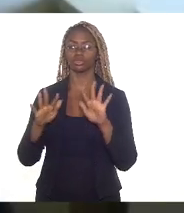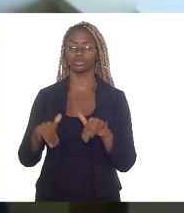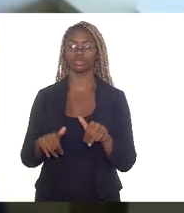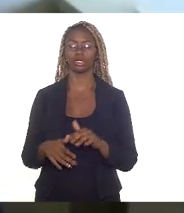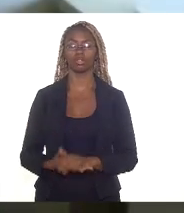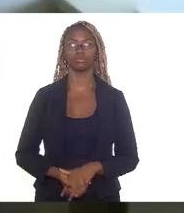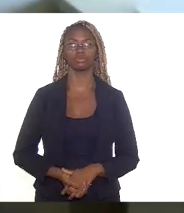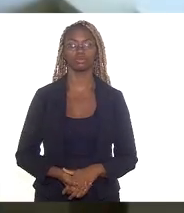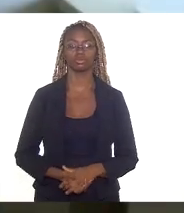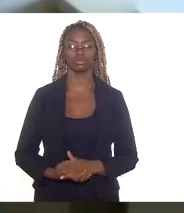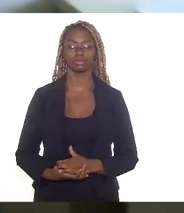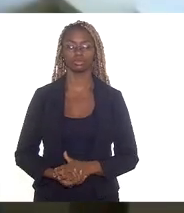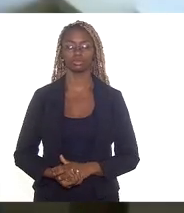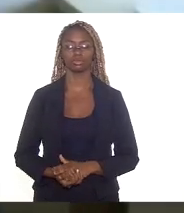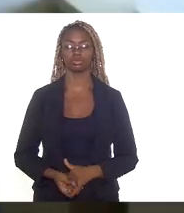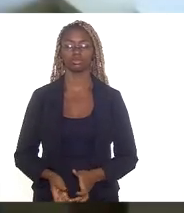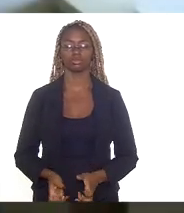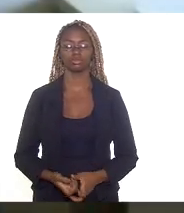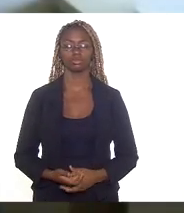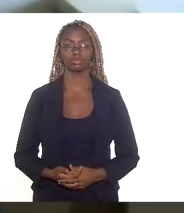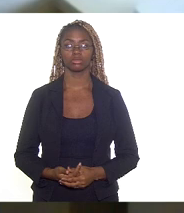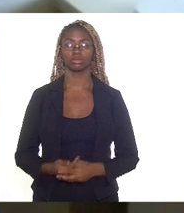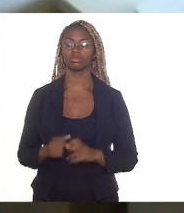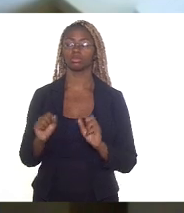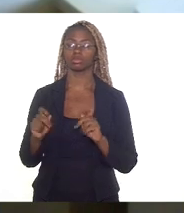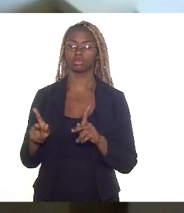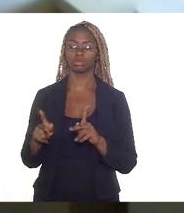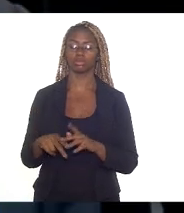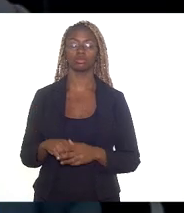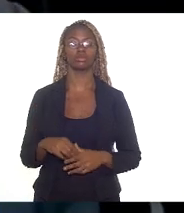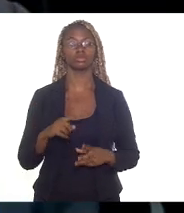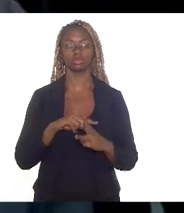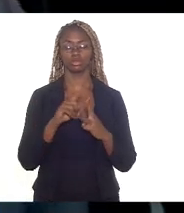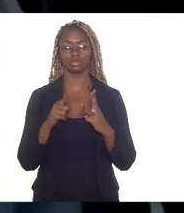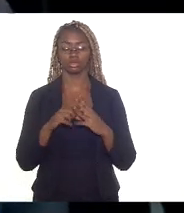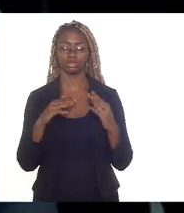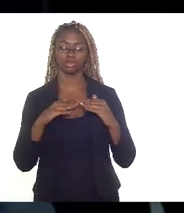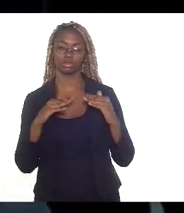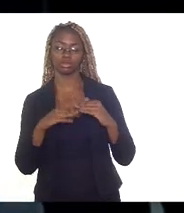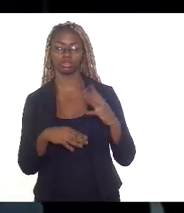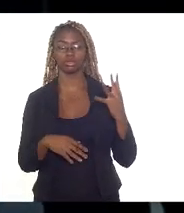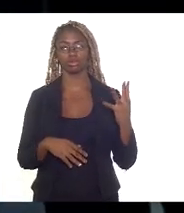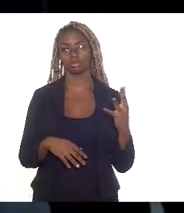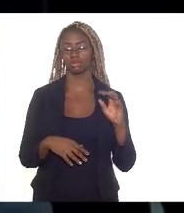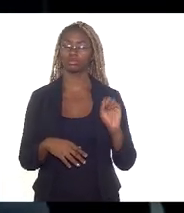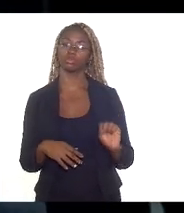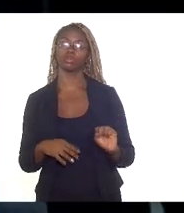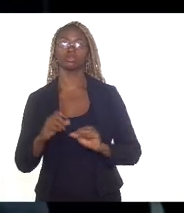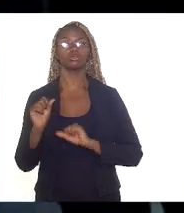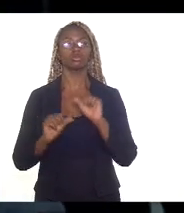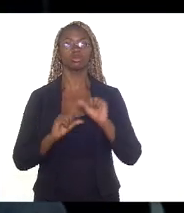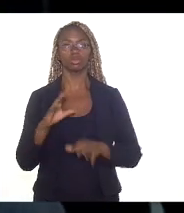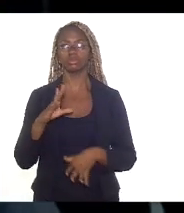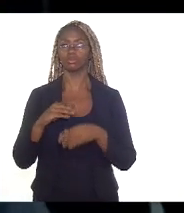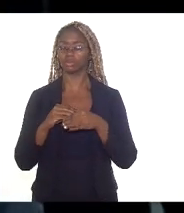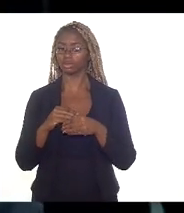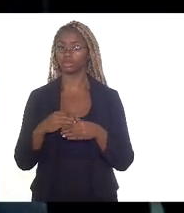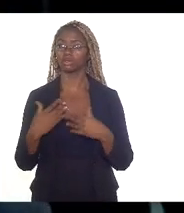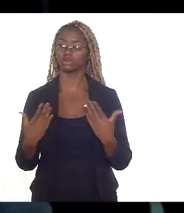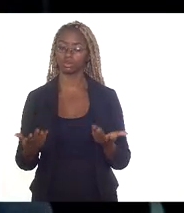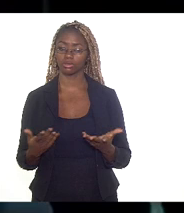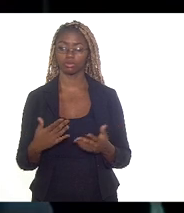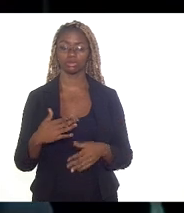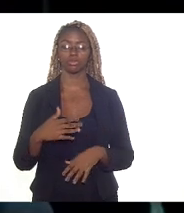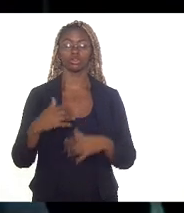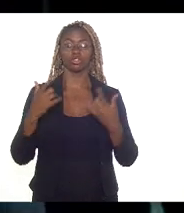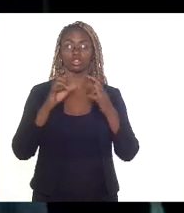redação. Ok. 3 foi favorável, 4 e a 8 aglutinadas. Os destaques estão